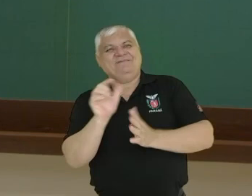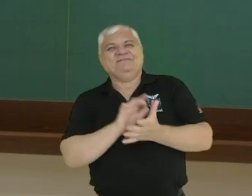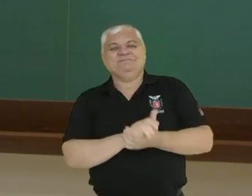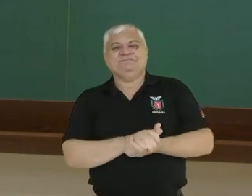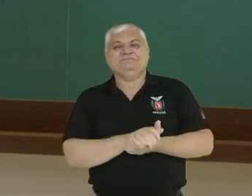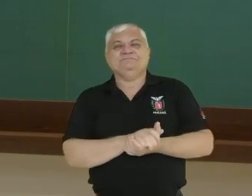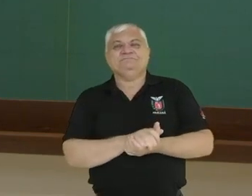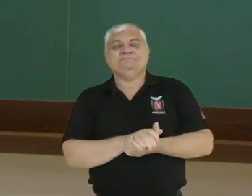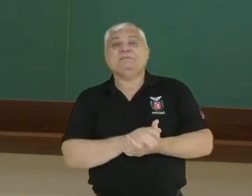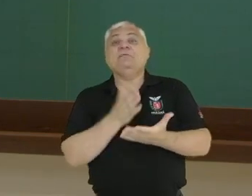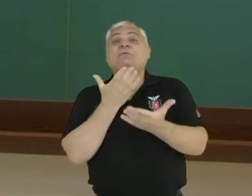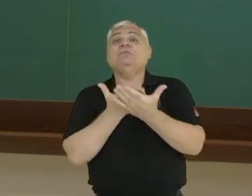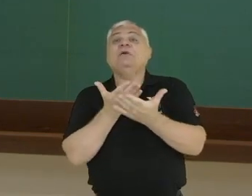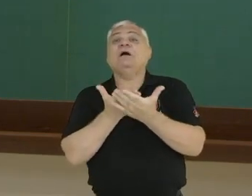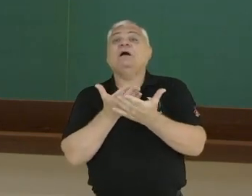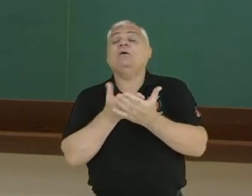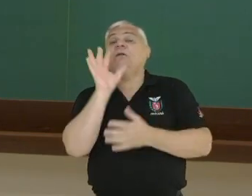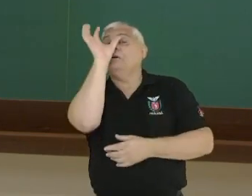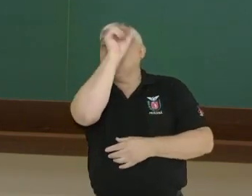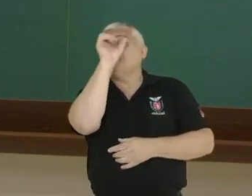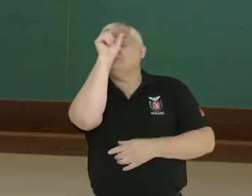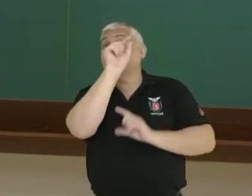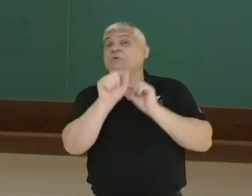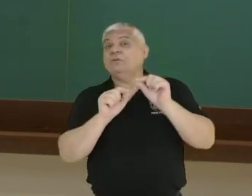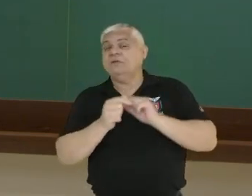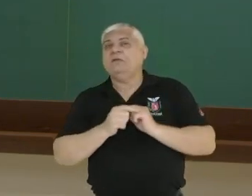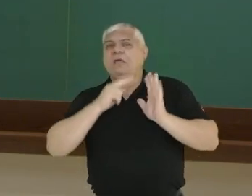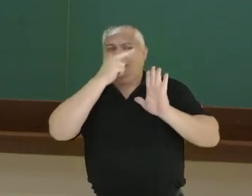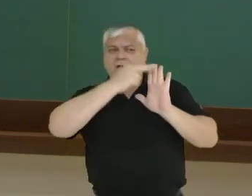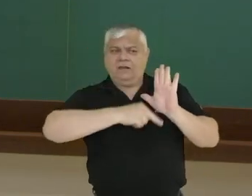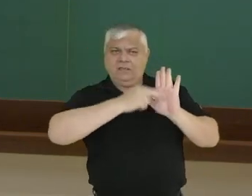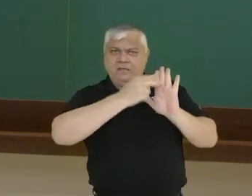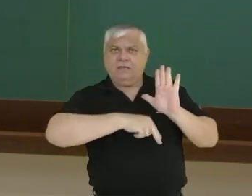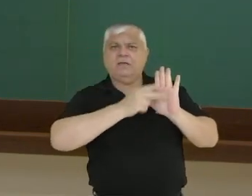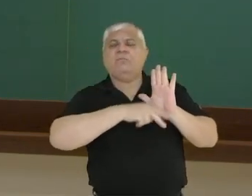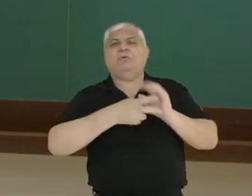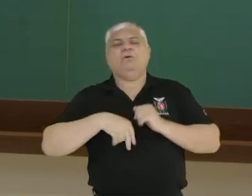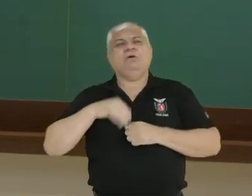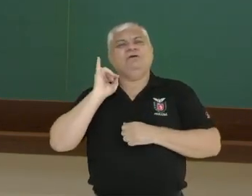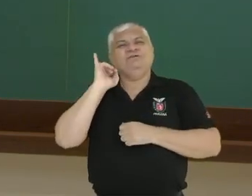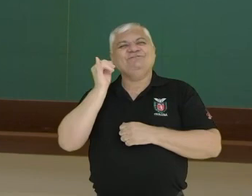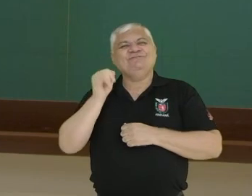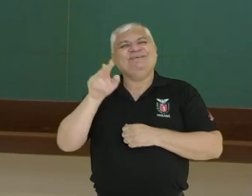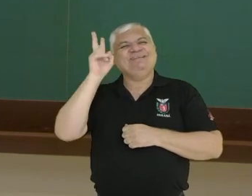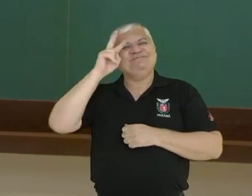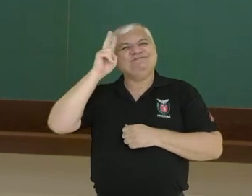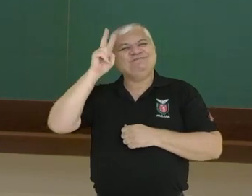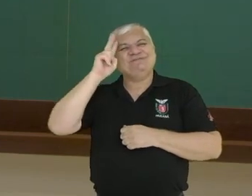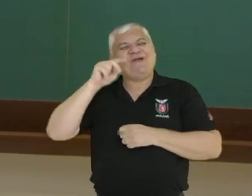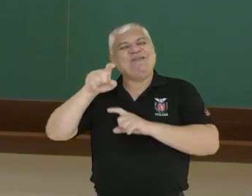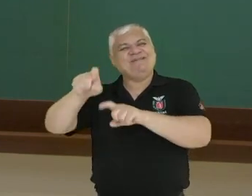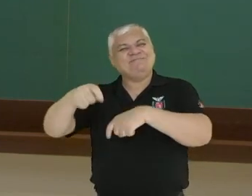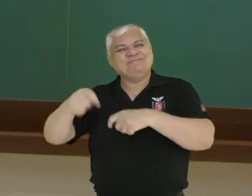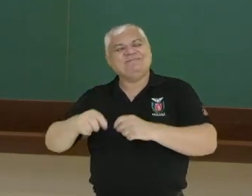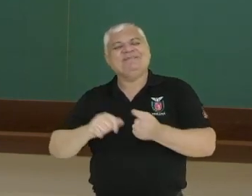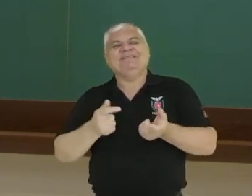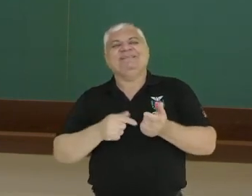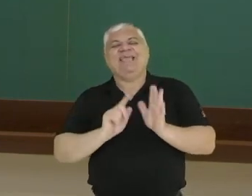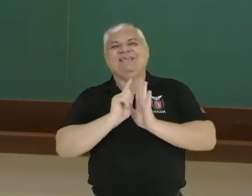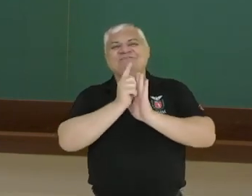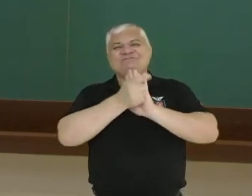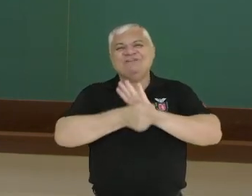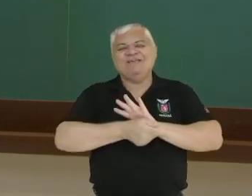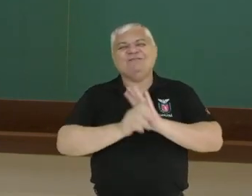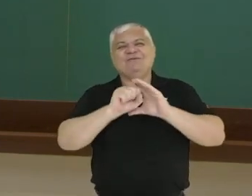E na aula de hoje, o que nós observamos? Fizemos a leitura de um causo, conhecemos algumas características desse gênero e compreendemos